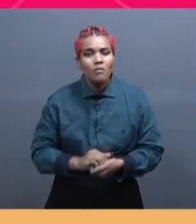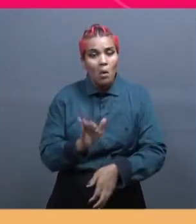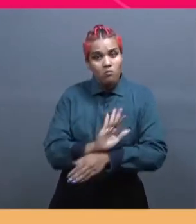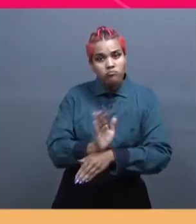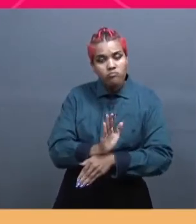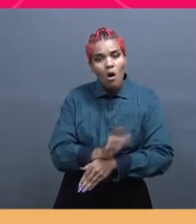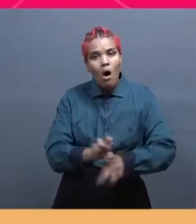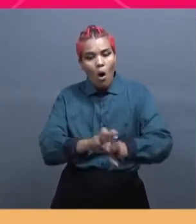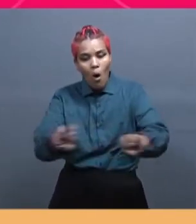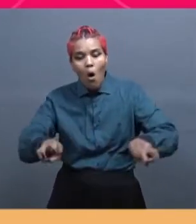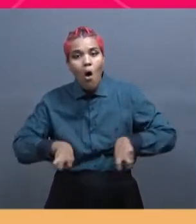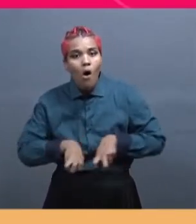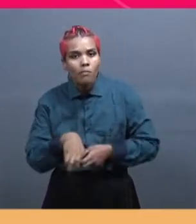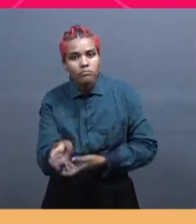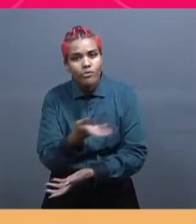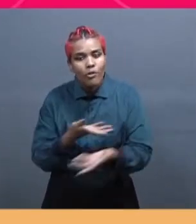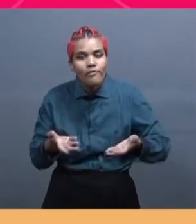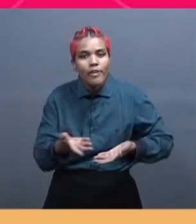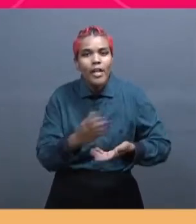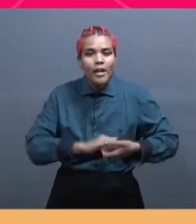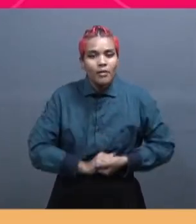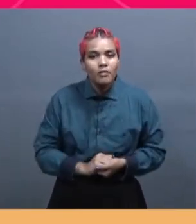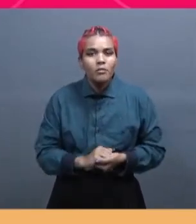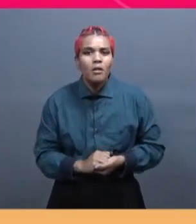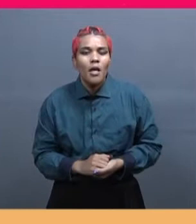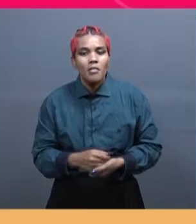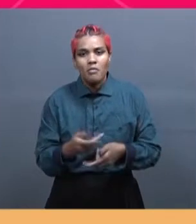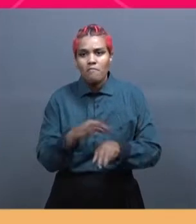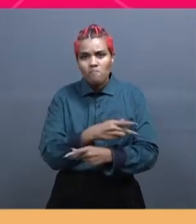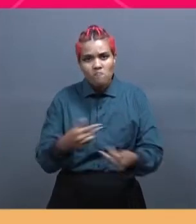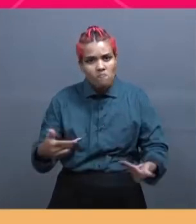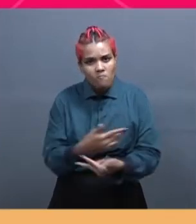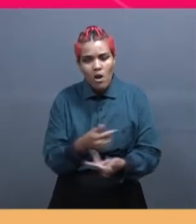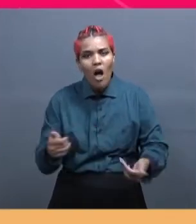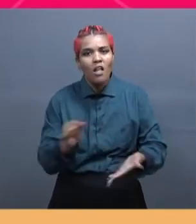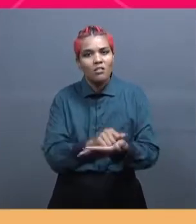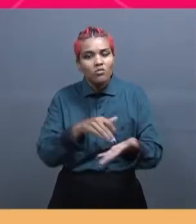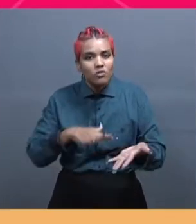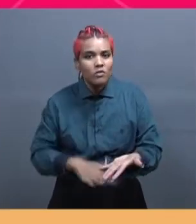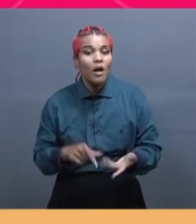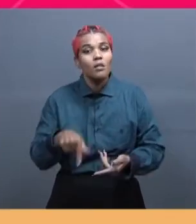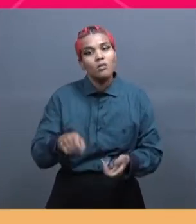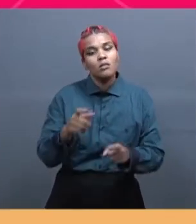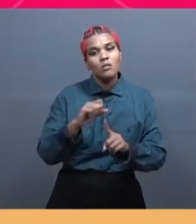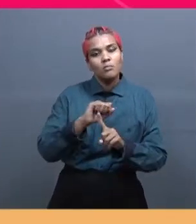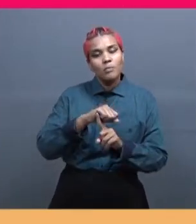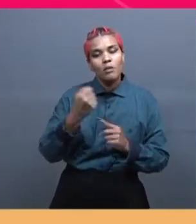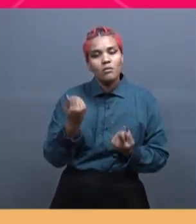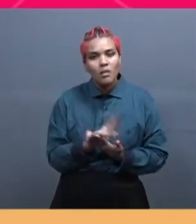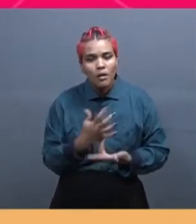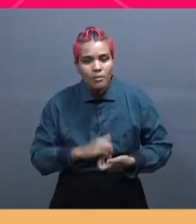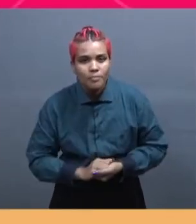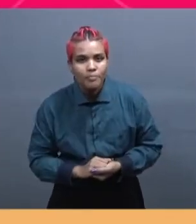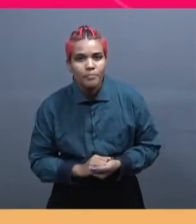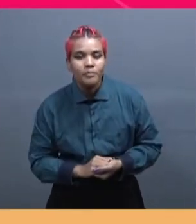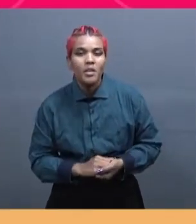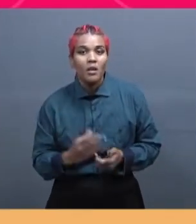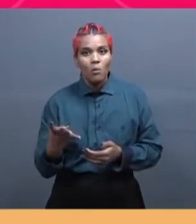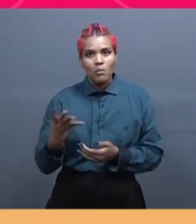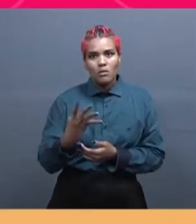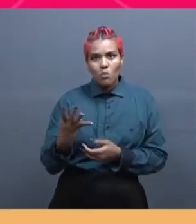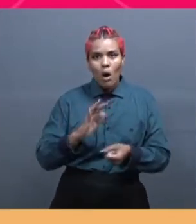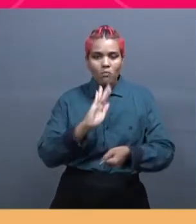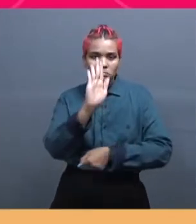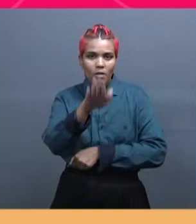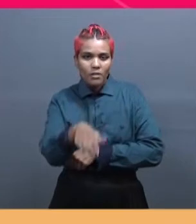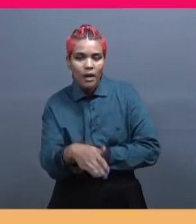e apresentações artísticas de jovens artistas em atividade na cidade o evento começa às quatro da tarde é aberto